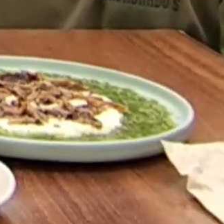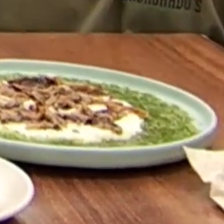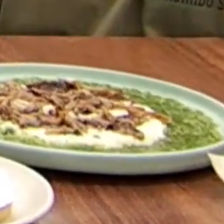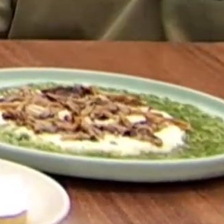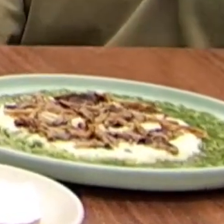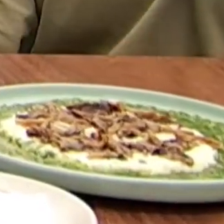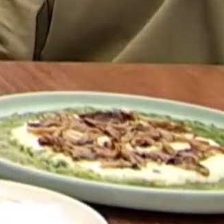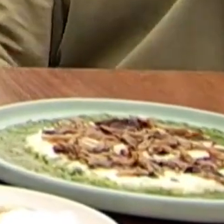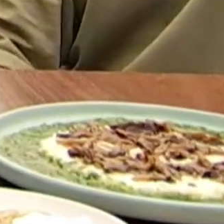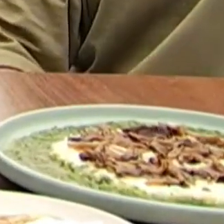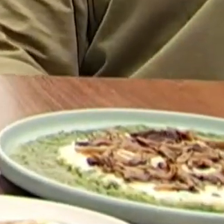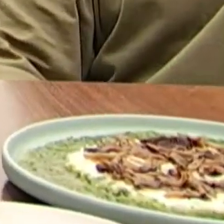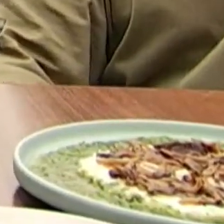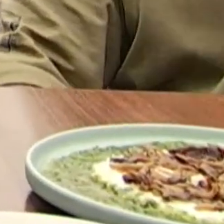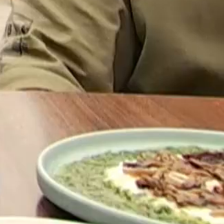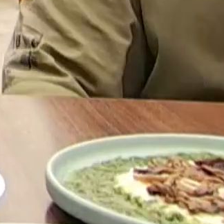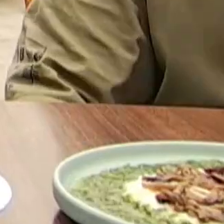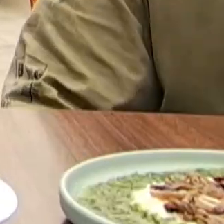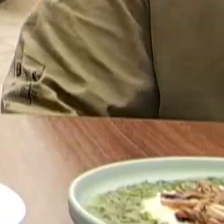Vem.